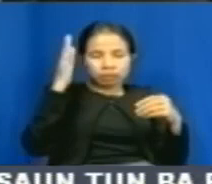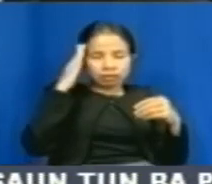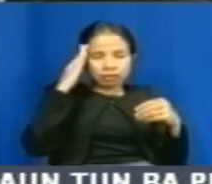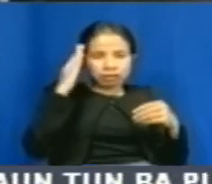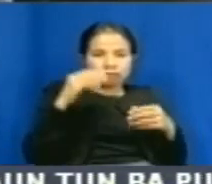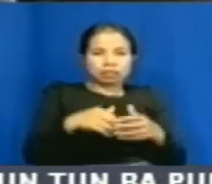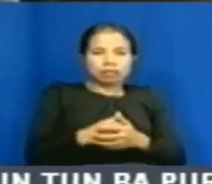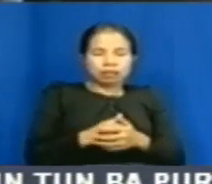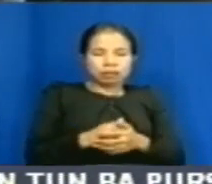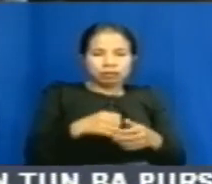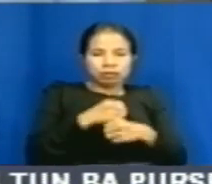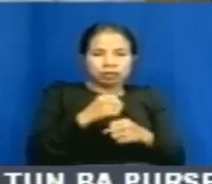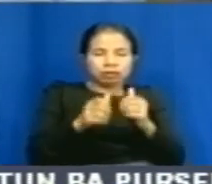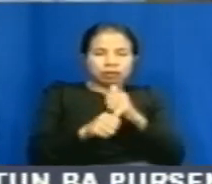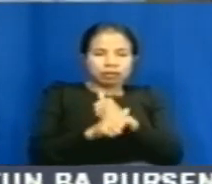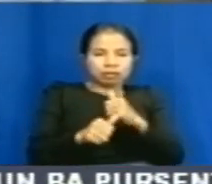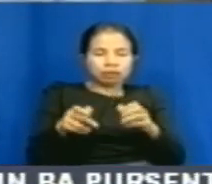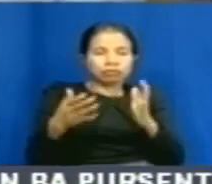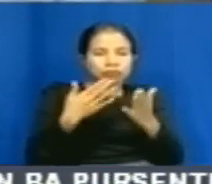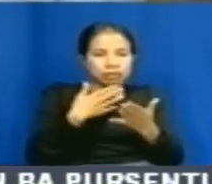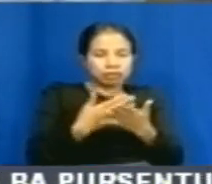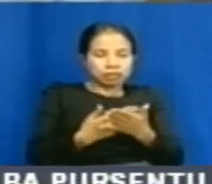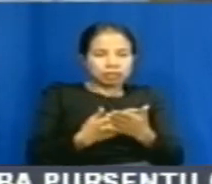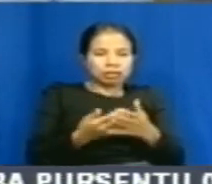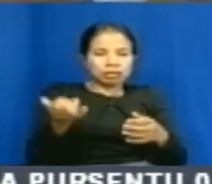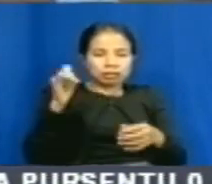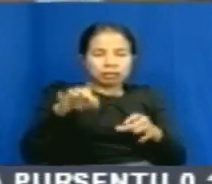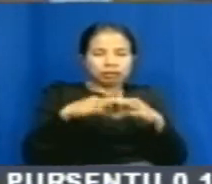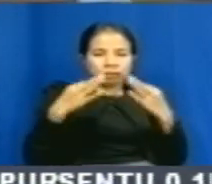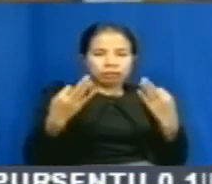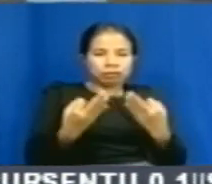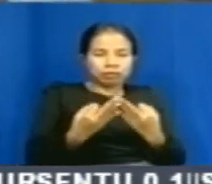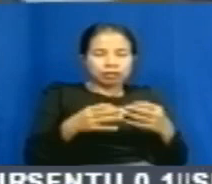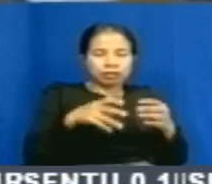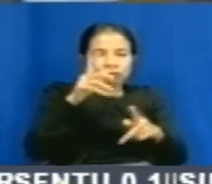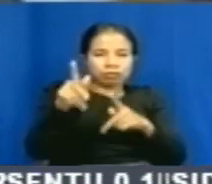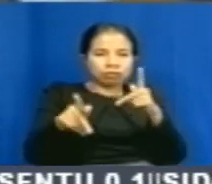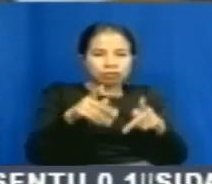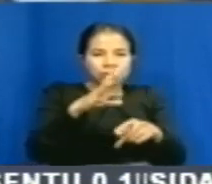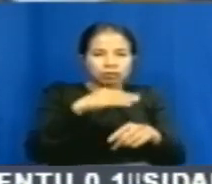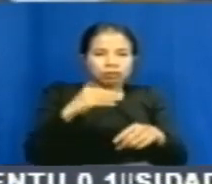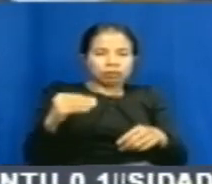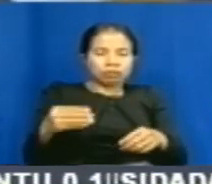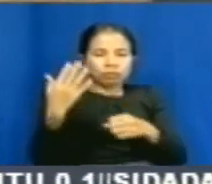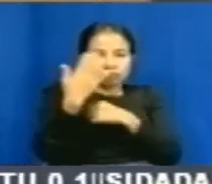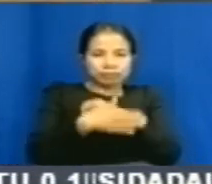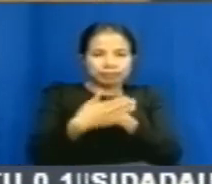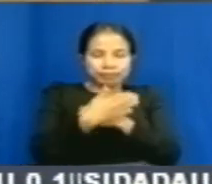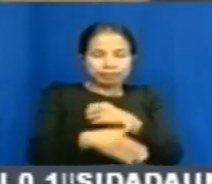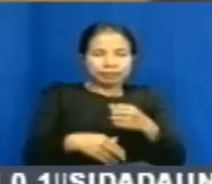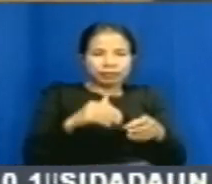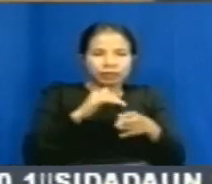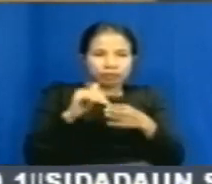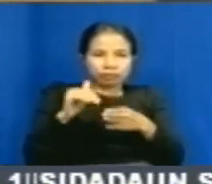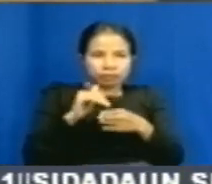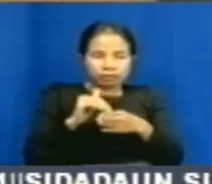ba malu, o diálogo ação positivo sira e a sira ne família, comunidade no mos nação. Formação